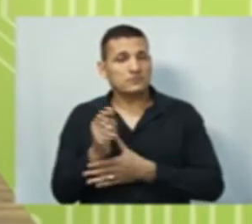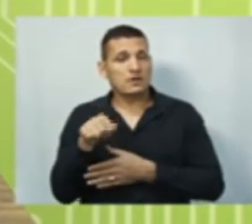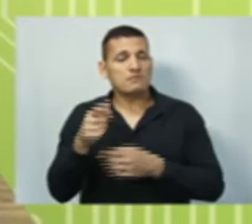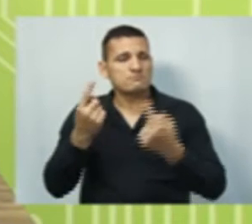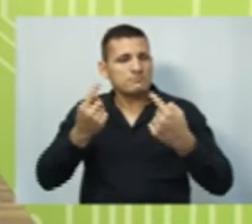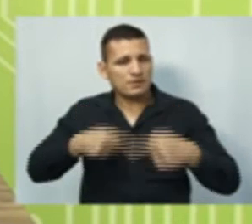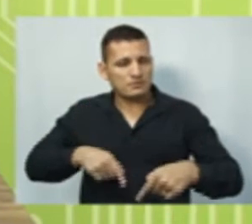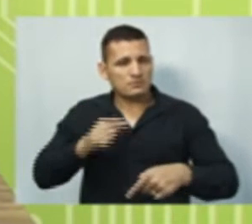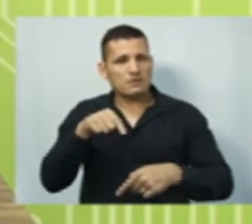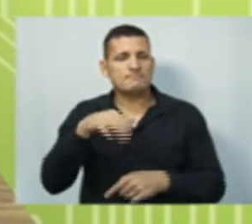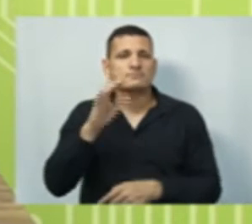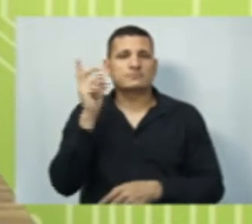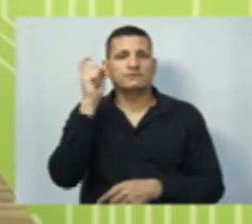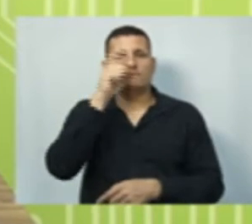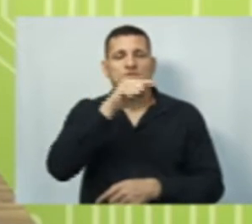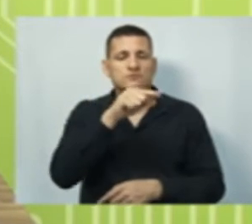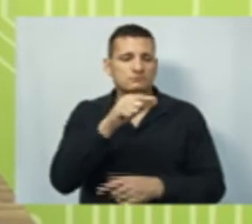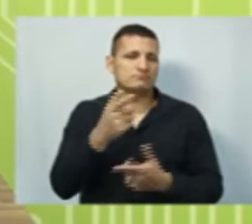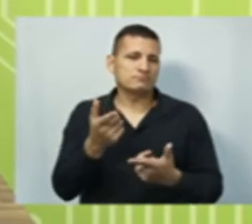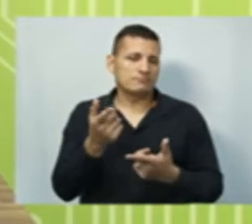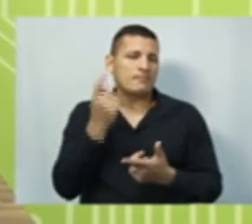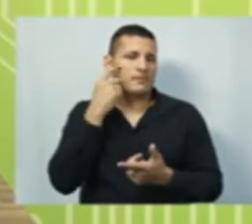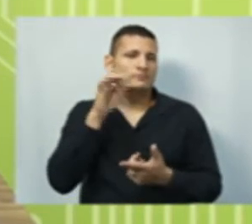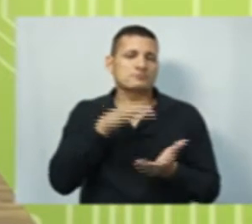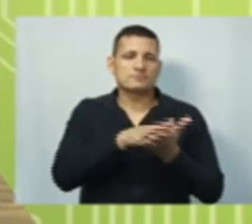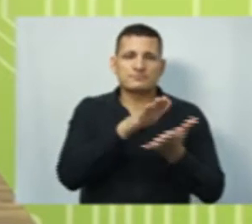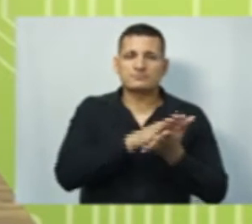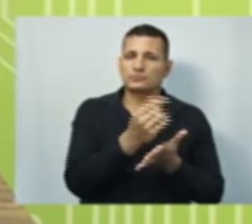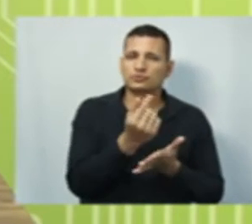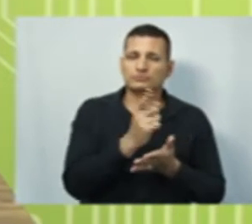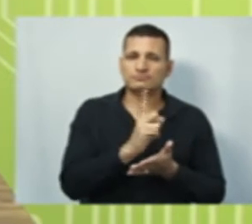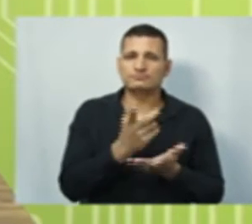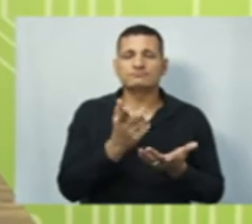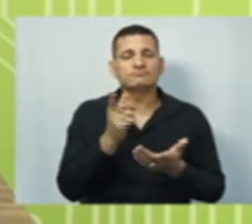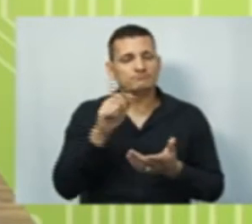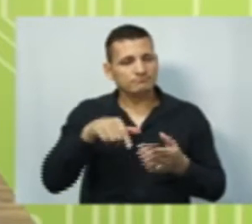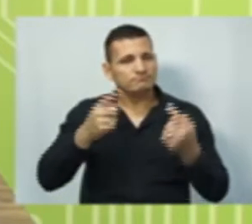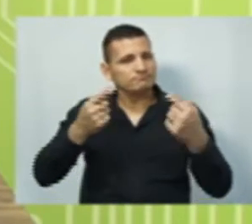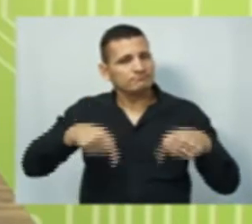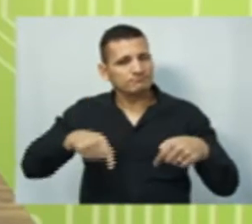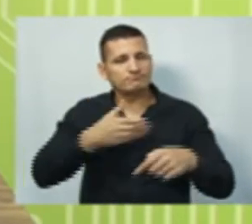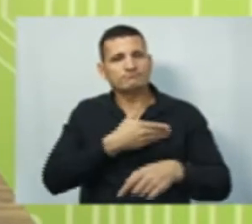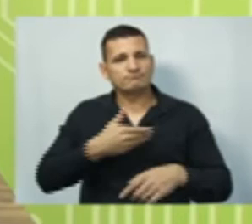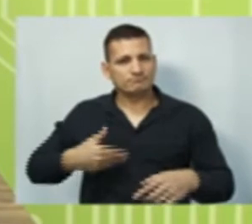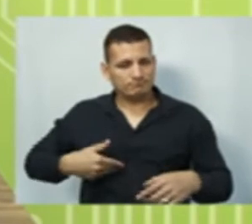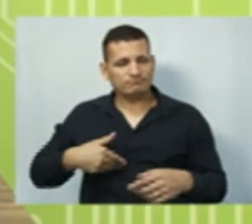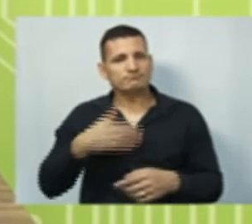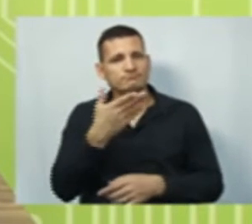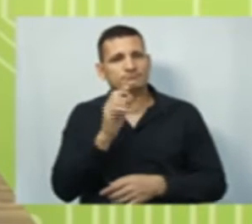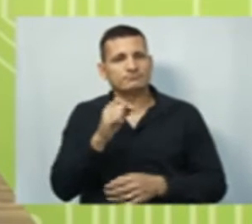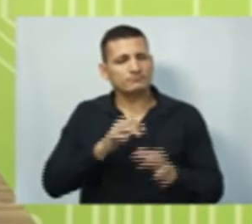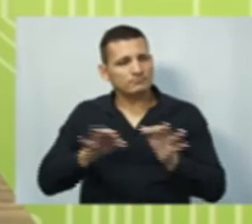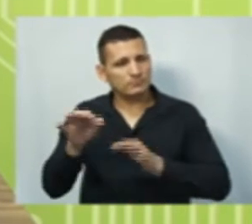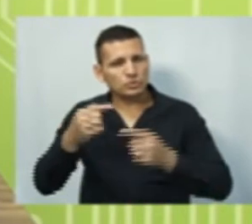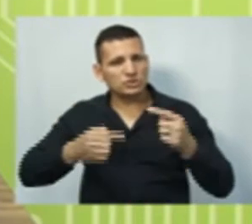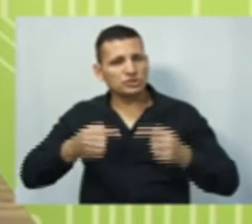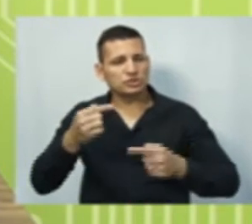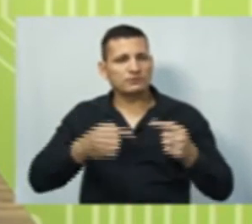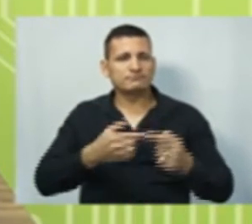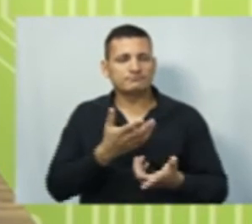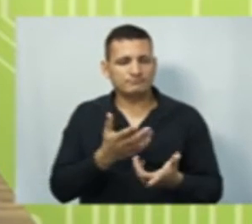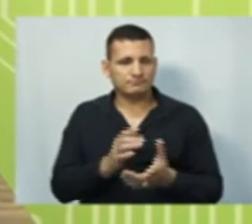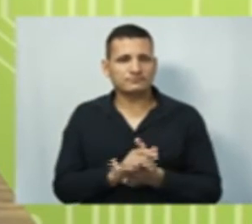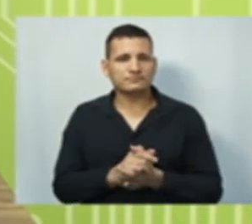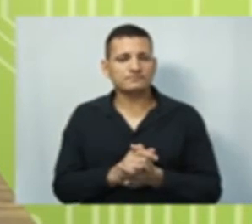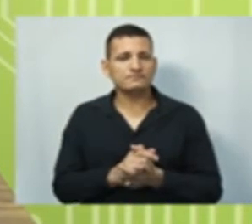é muito mais difícil do que simplesmente imprimir mais dinheiro. Está aí o grande desafio do governo quando ele está elaborando políticas públicas, que também